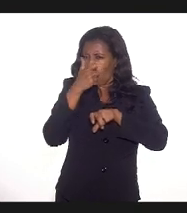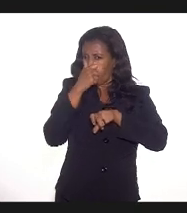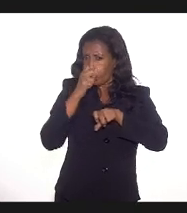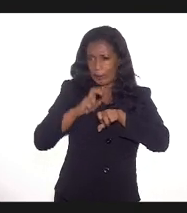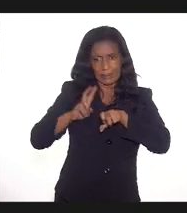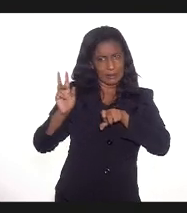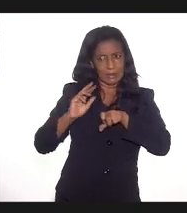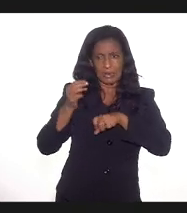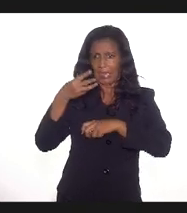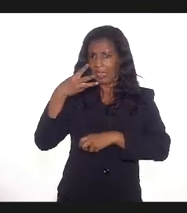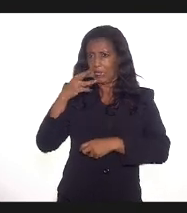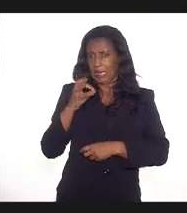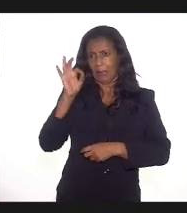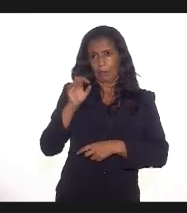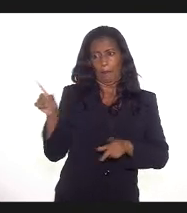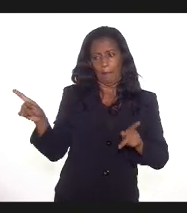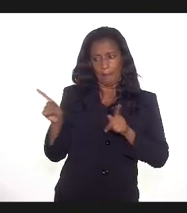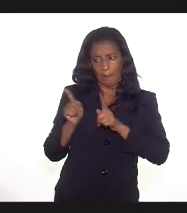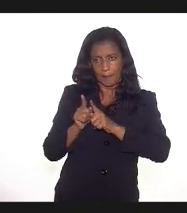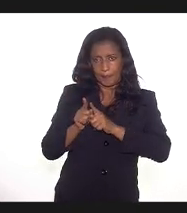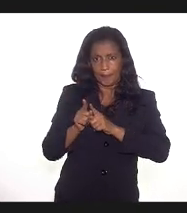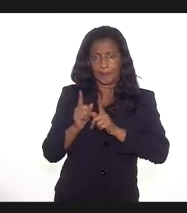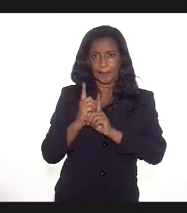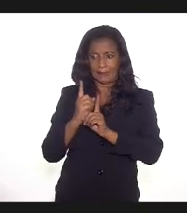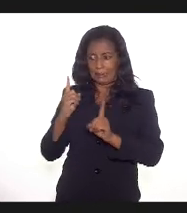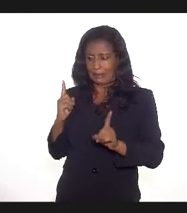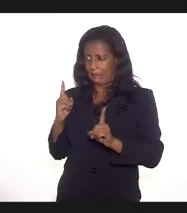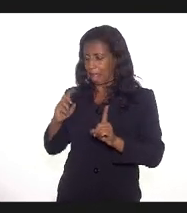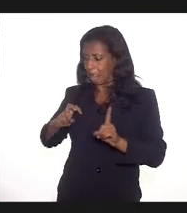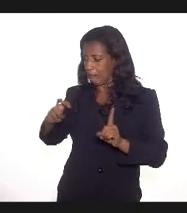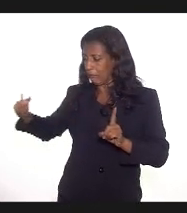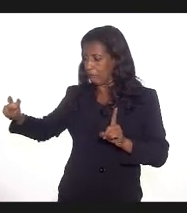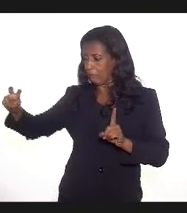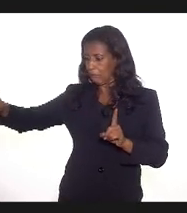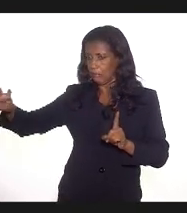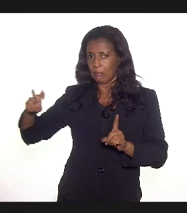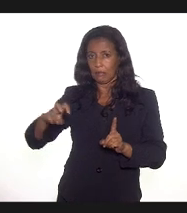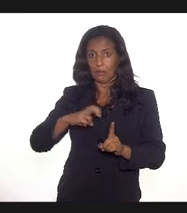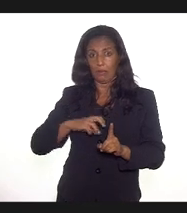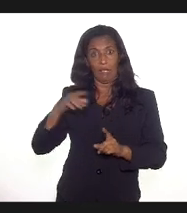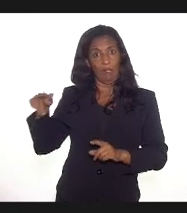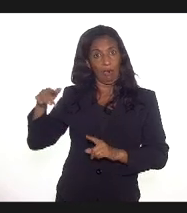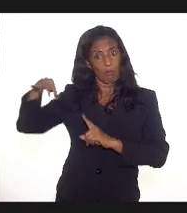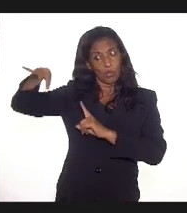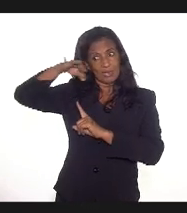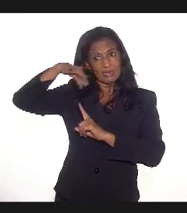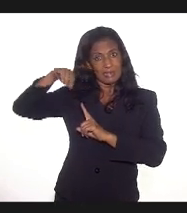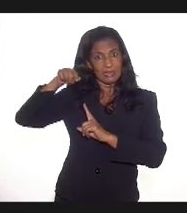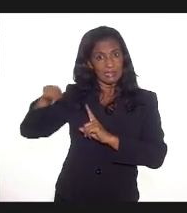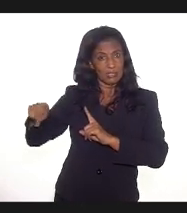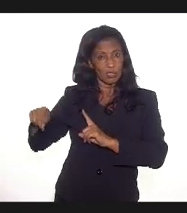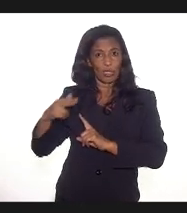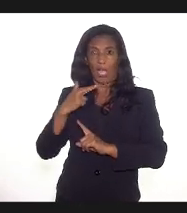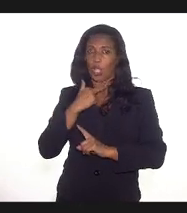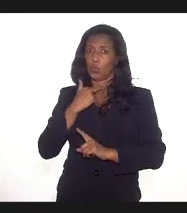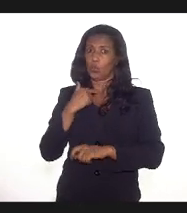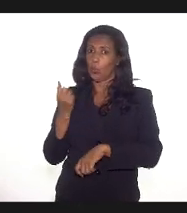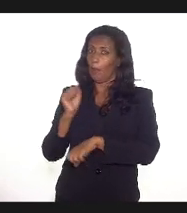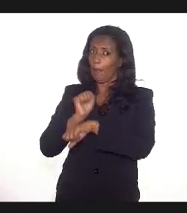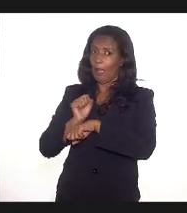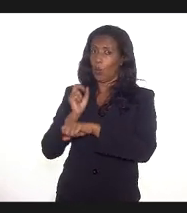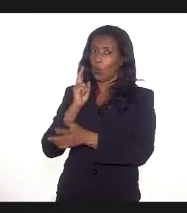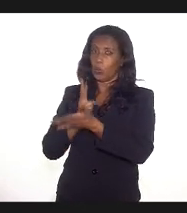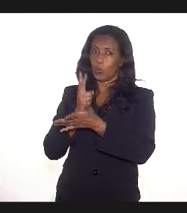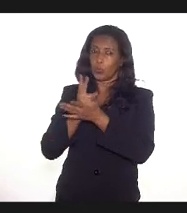máximo 40%, mas existe essa preocupação grande. São atividades que não foram paralisadas, mas que põem em risco